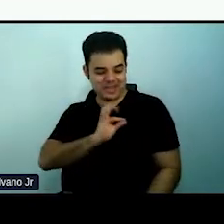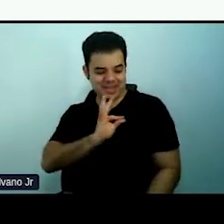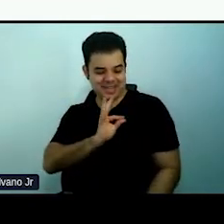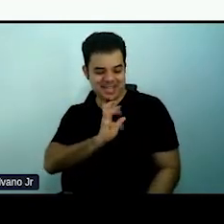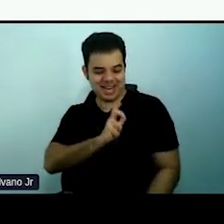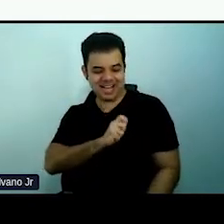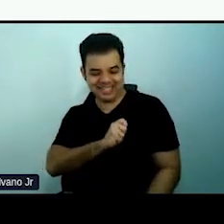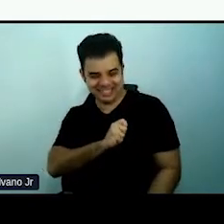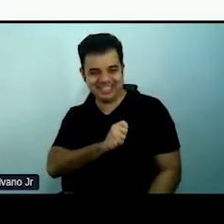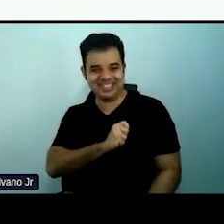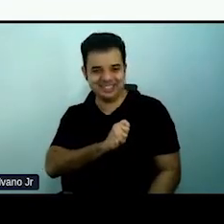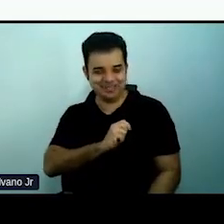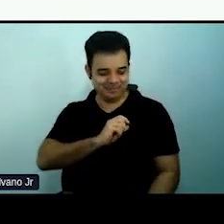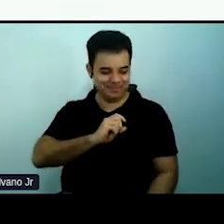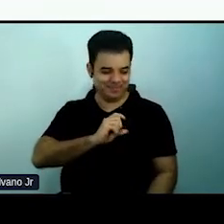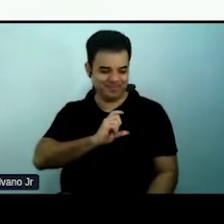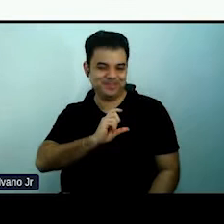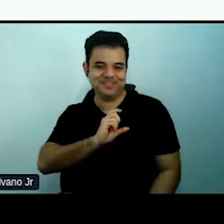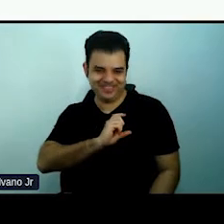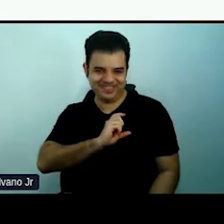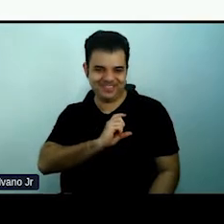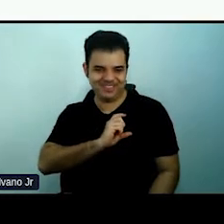canto superior esquerdo.